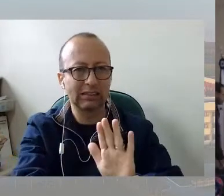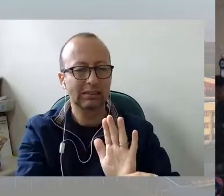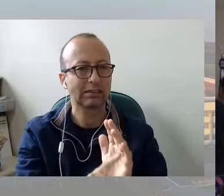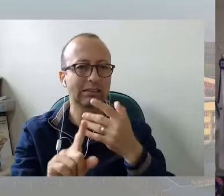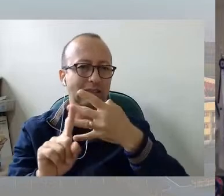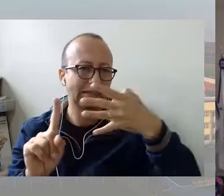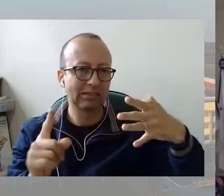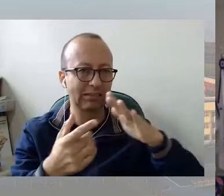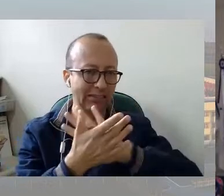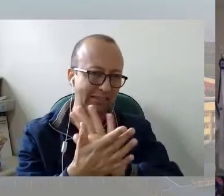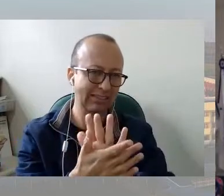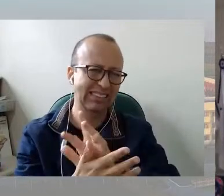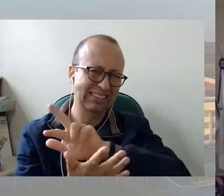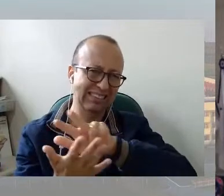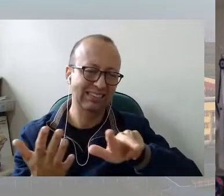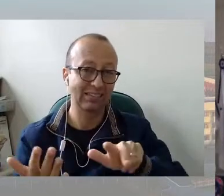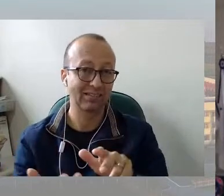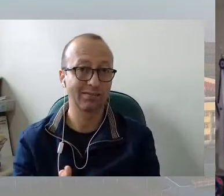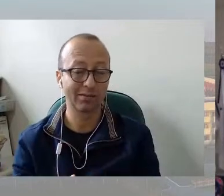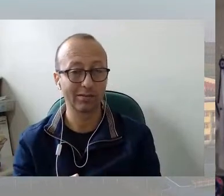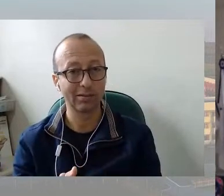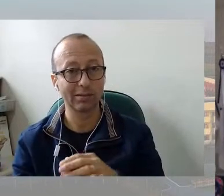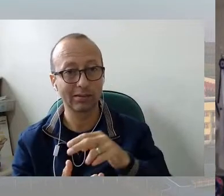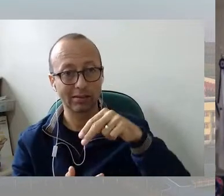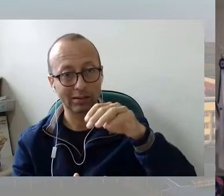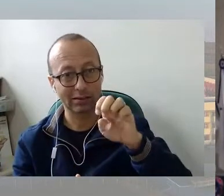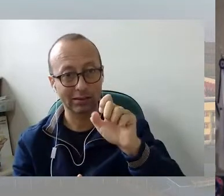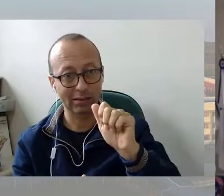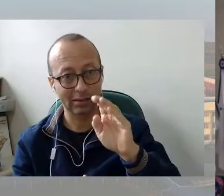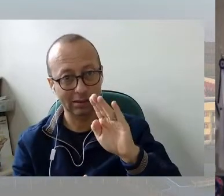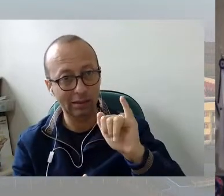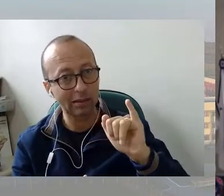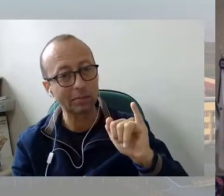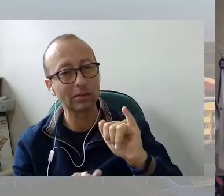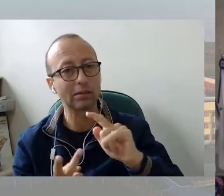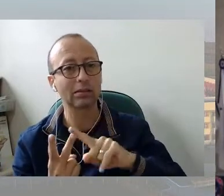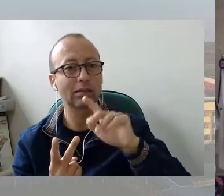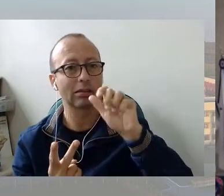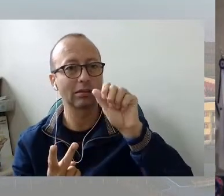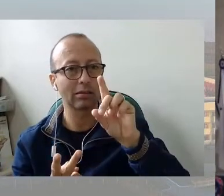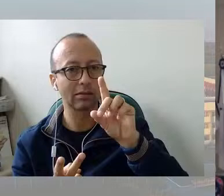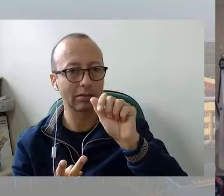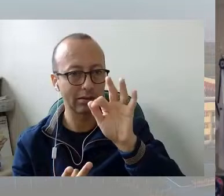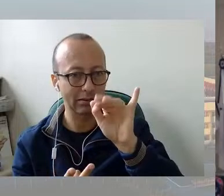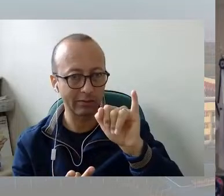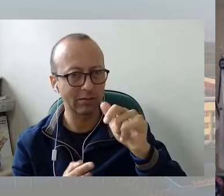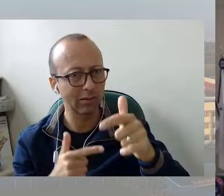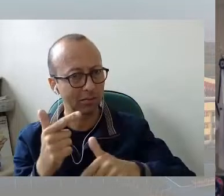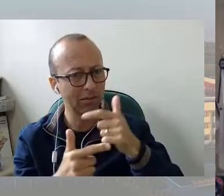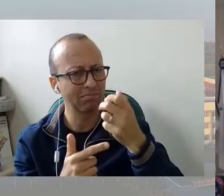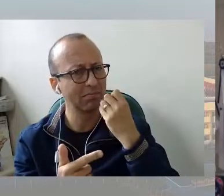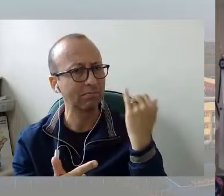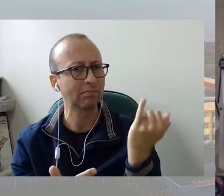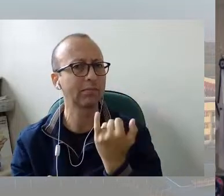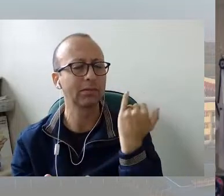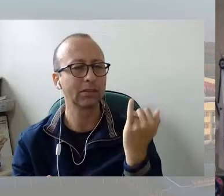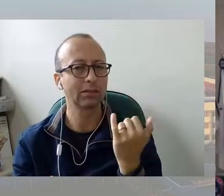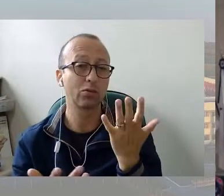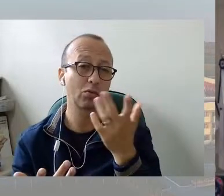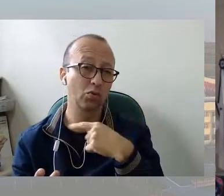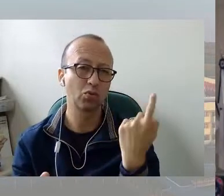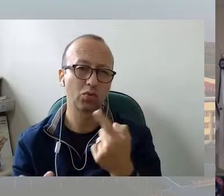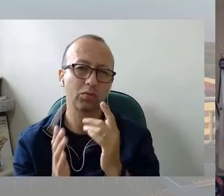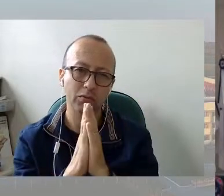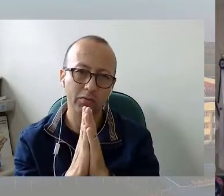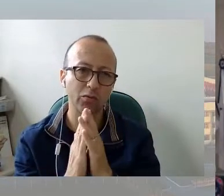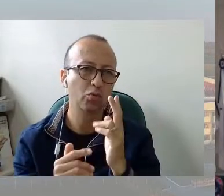é importantíssimo o trabalho dos NEAB, é importantíssimo o trabalho da DAF, né, mas nós precisamos ter esse cuidado. Então eu queria pedir,